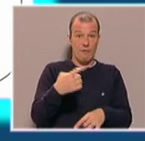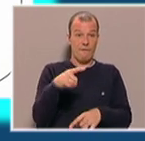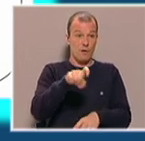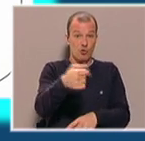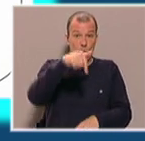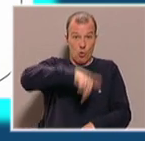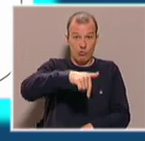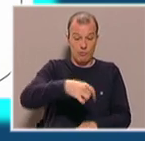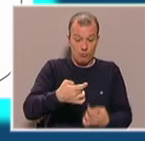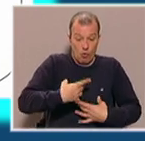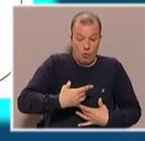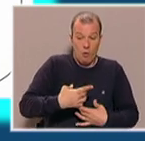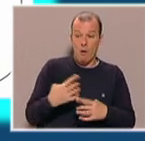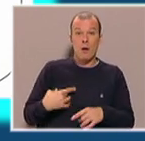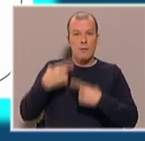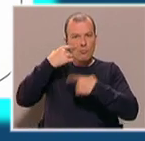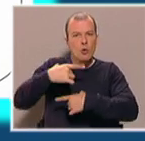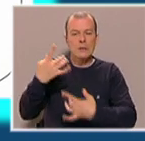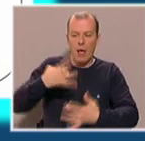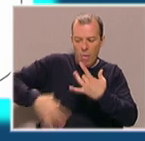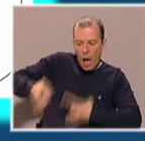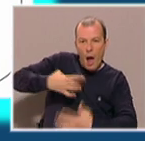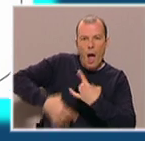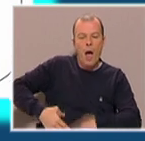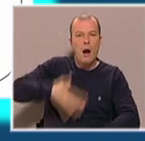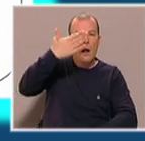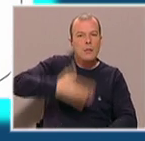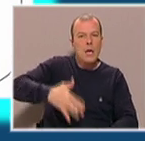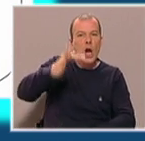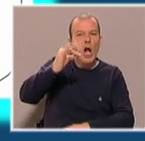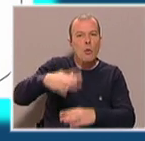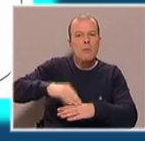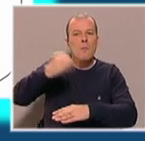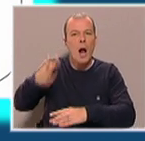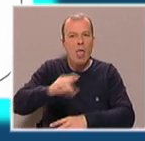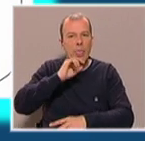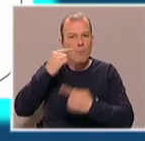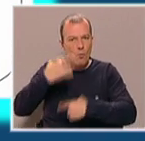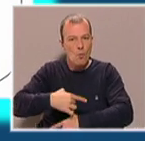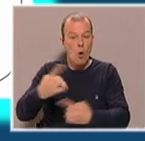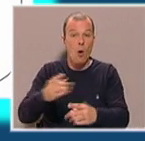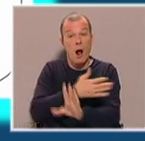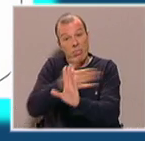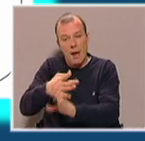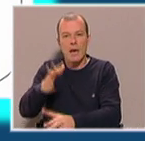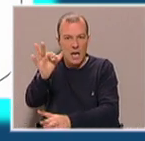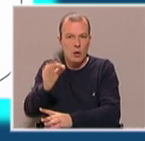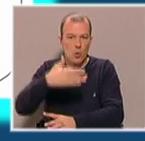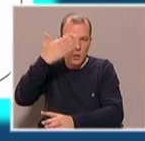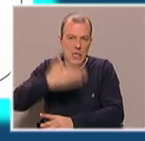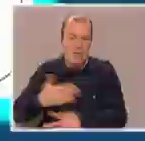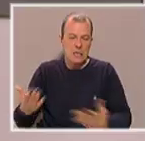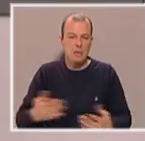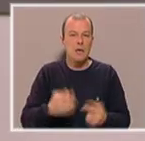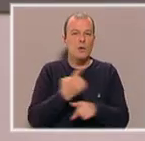só de revelar sintomas daqui a 2, 3, 4, 14 dias. Ou até 14 dias. Neste momento ainda não